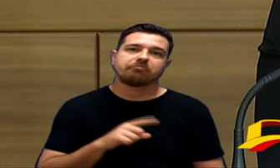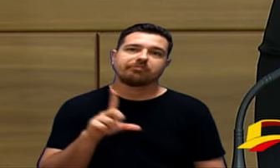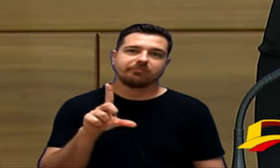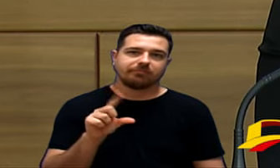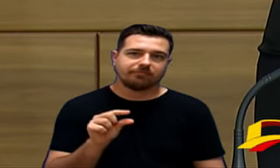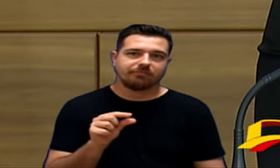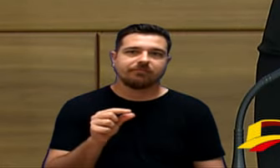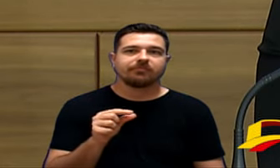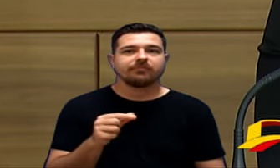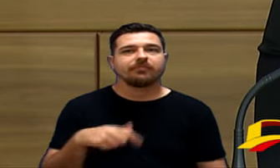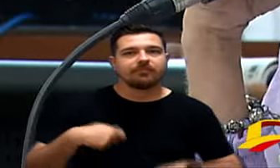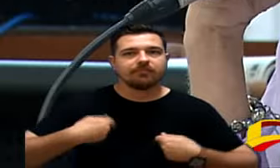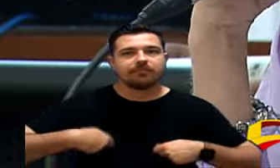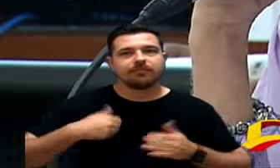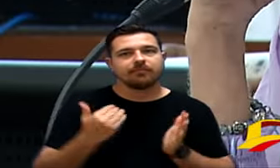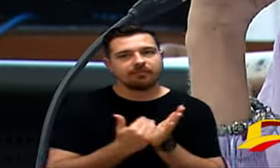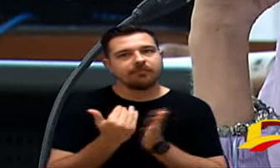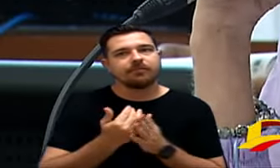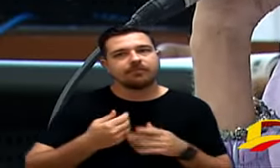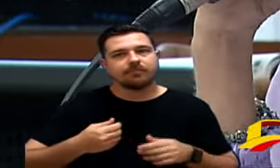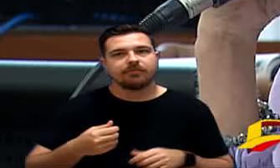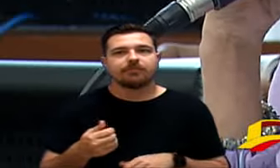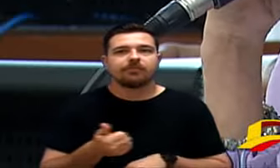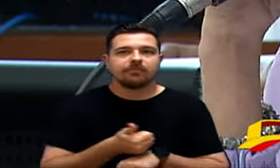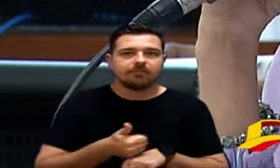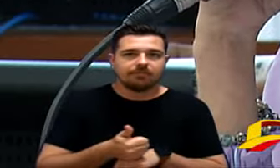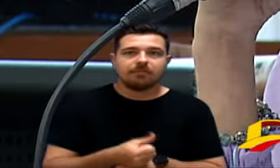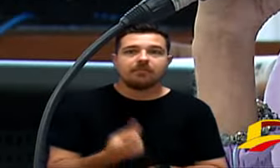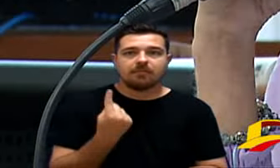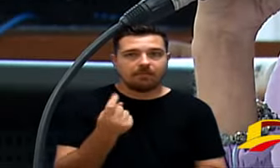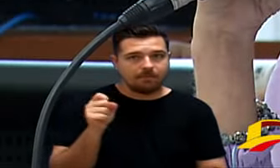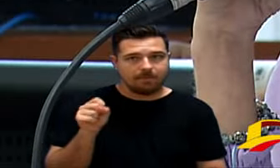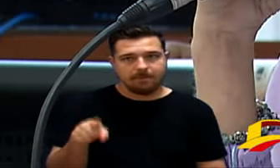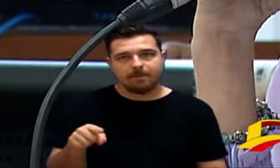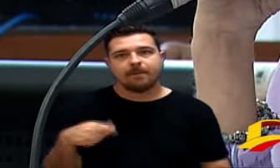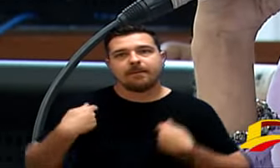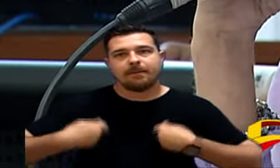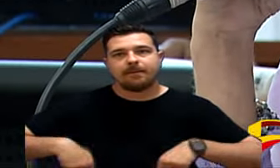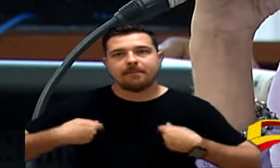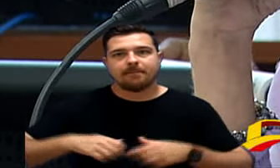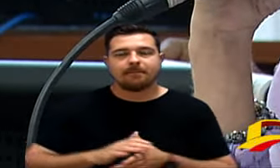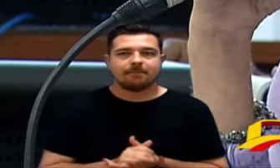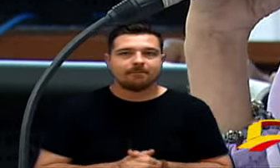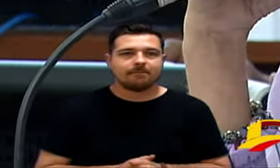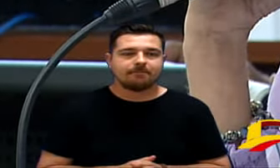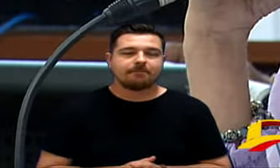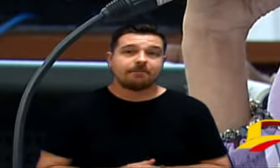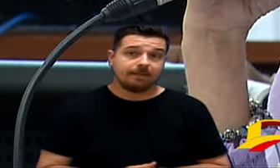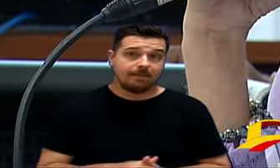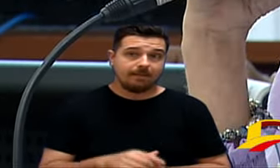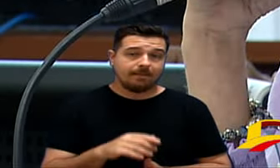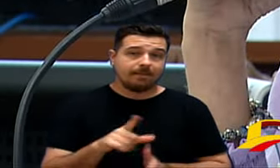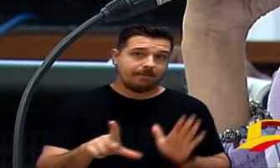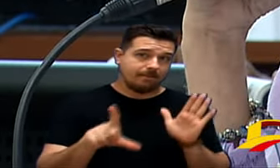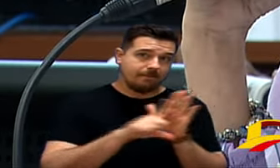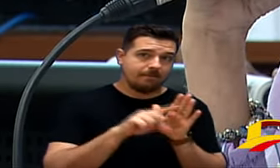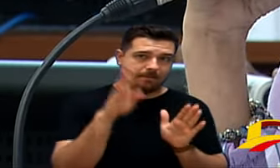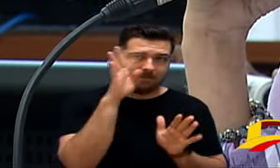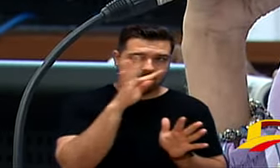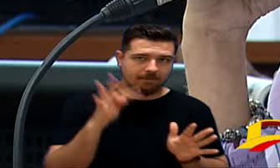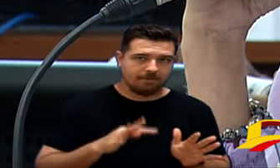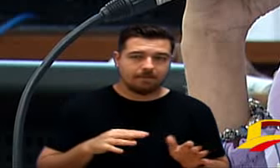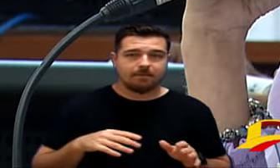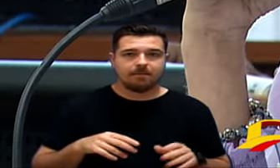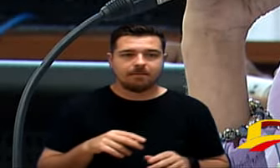Sorocaba acho deveria ter para fechar a conta 1000 a Legislação Federal 30322 ela prevê um um um